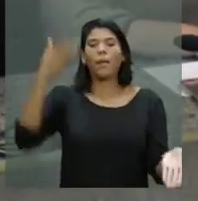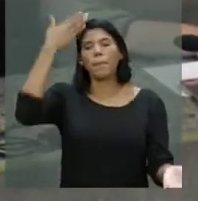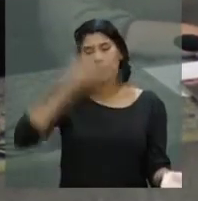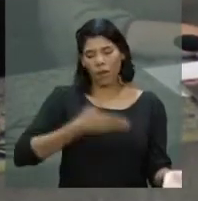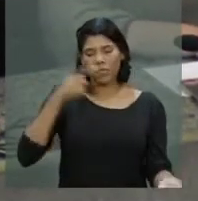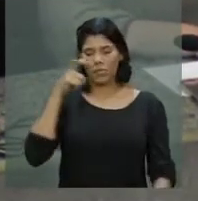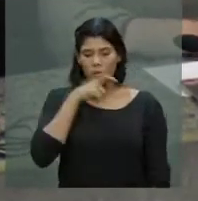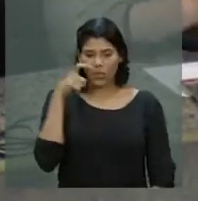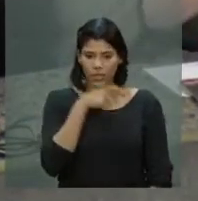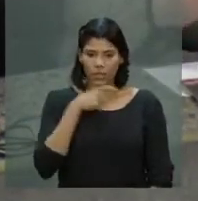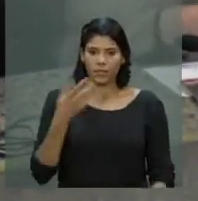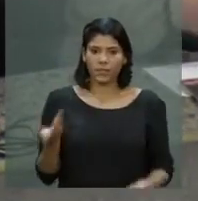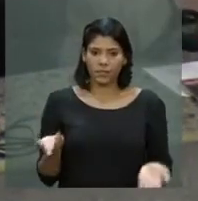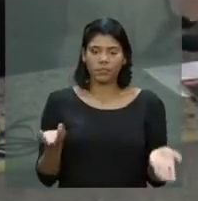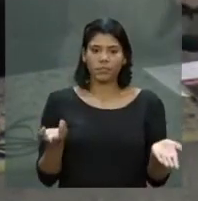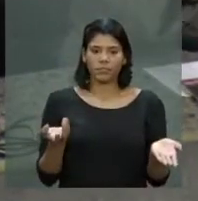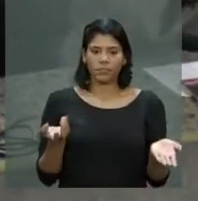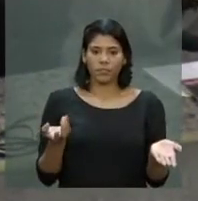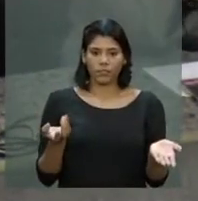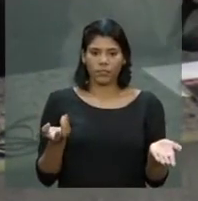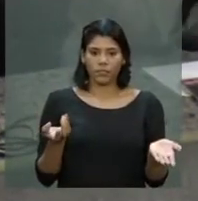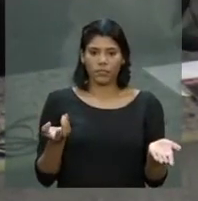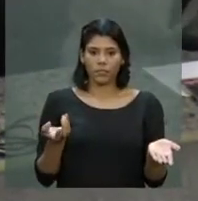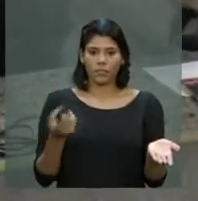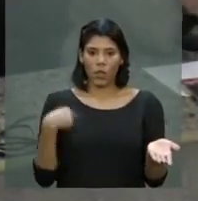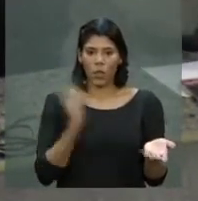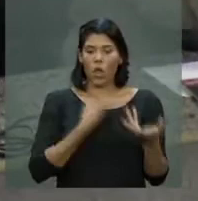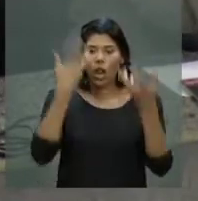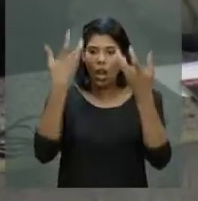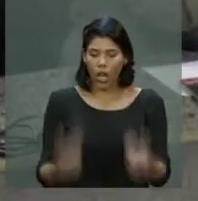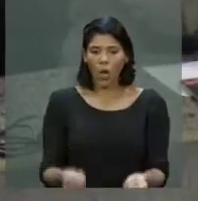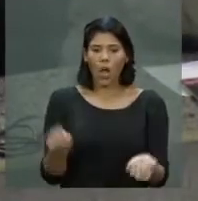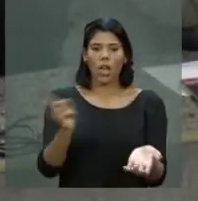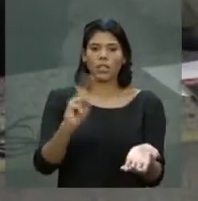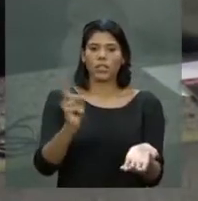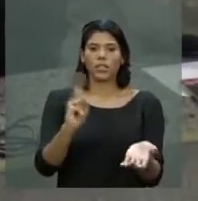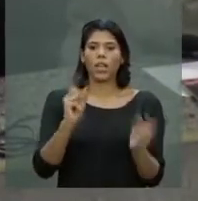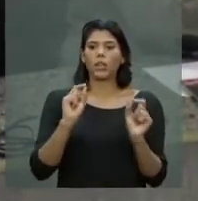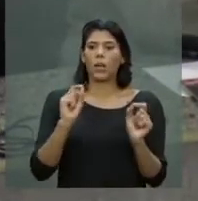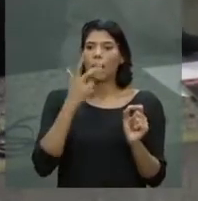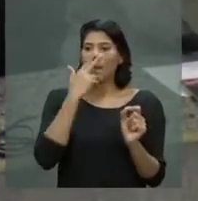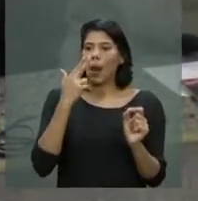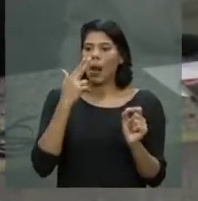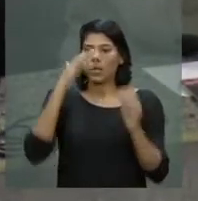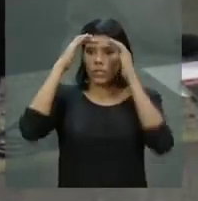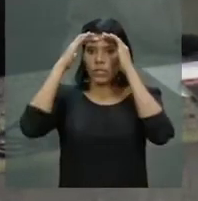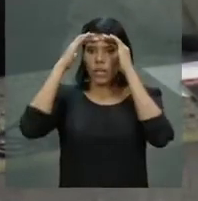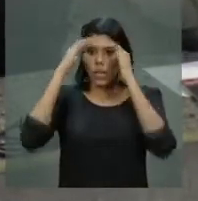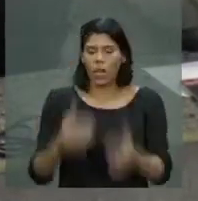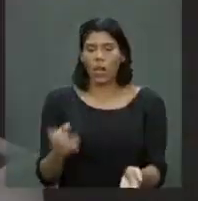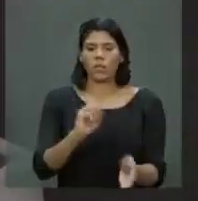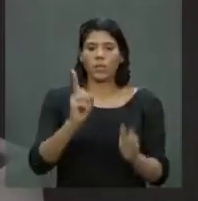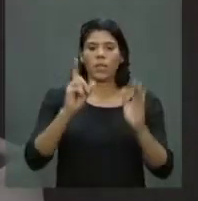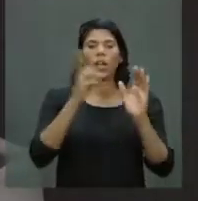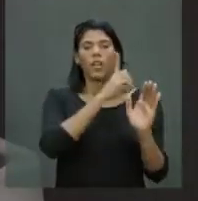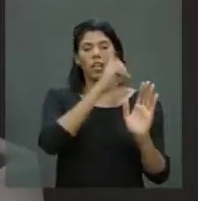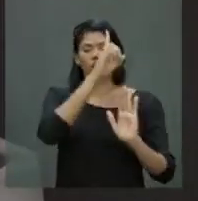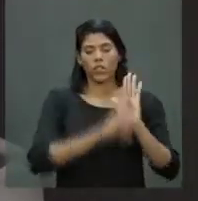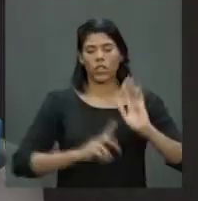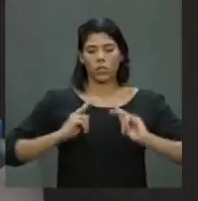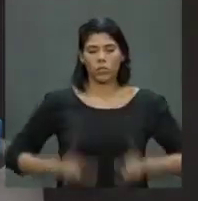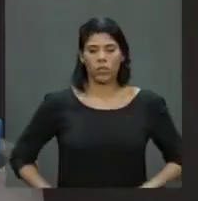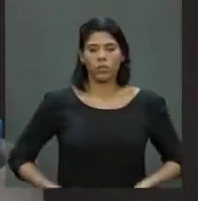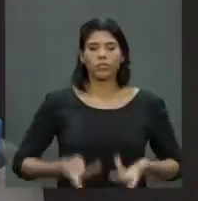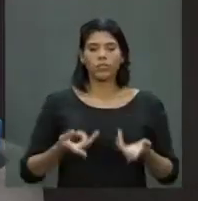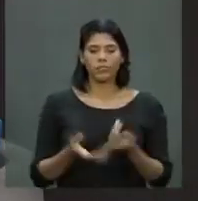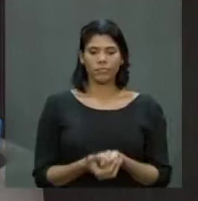gente não aceita retrocessos com relação aos direitos e garantias fundamentais e direitos humanos. Obrigado, deputado Tony Brito. Deputada Patrícia